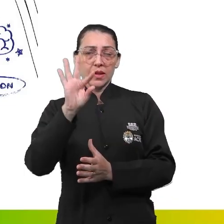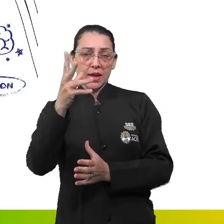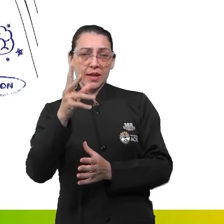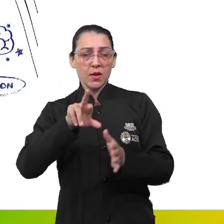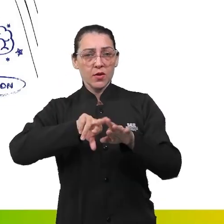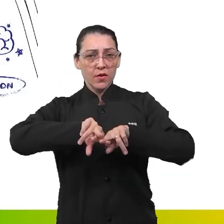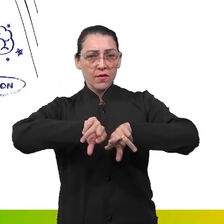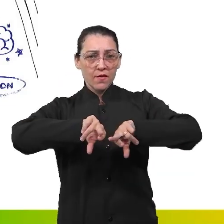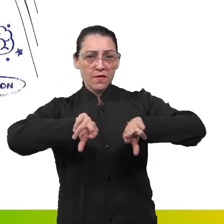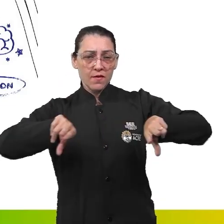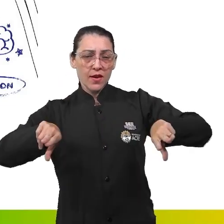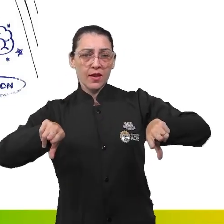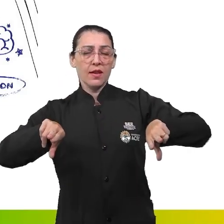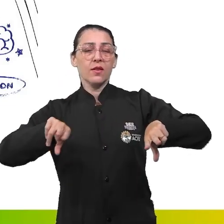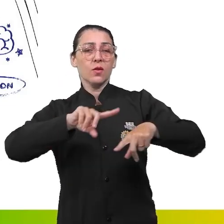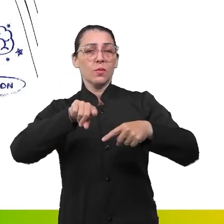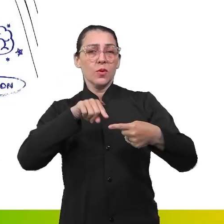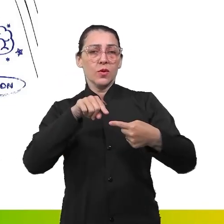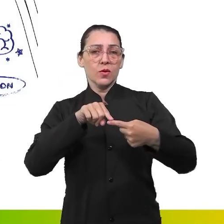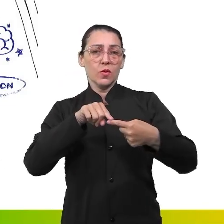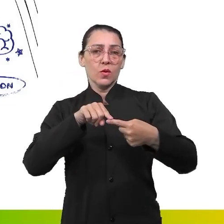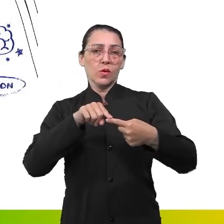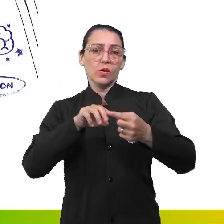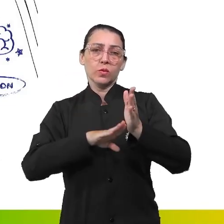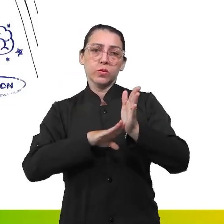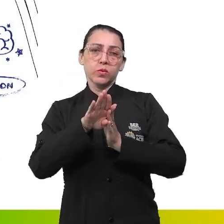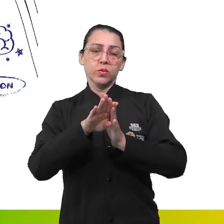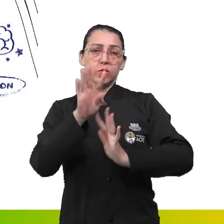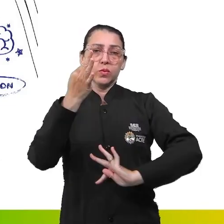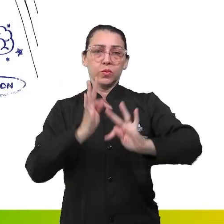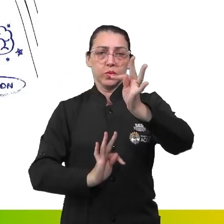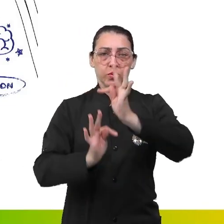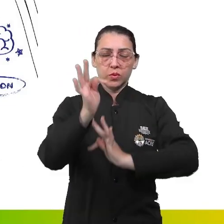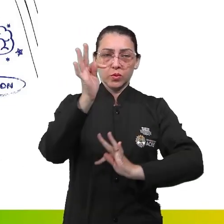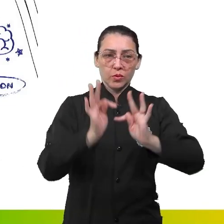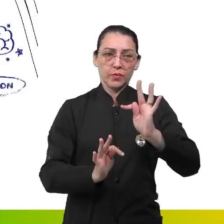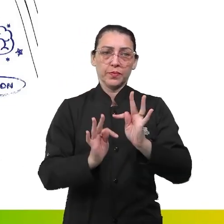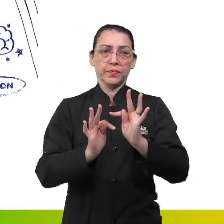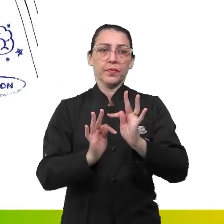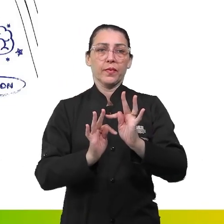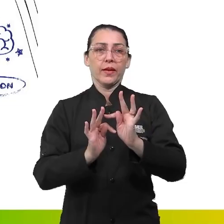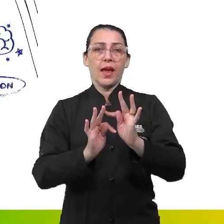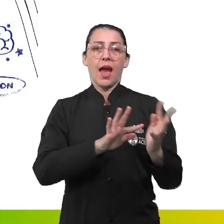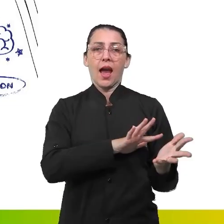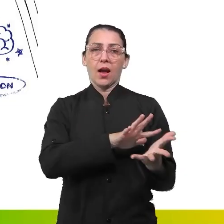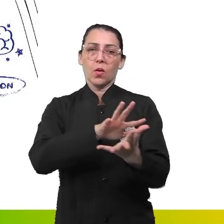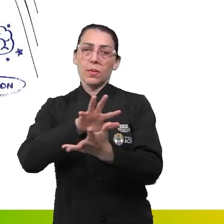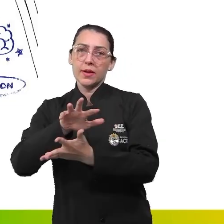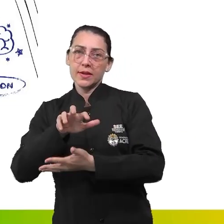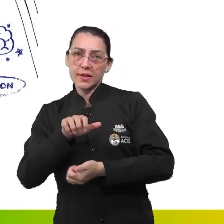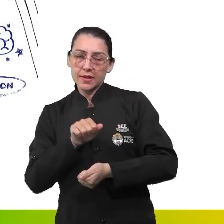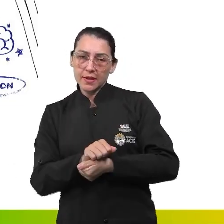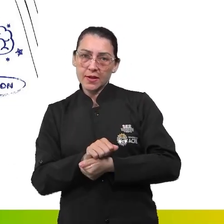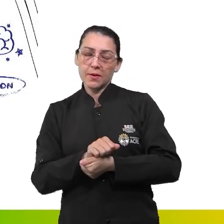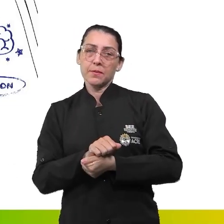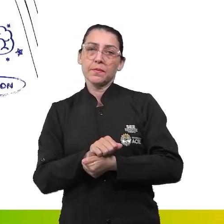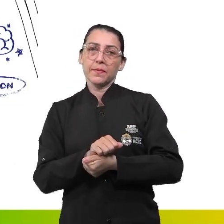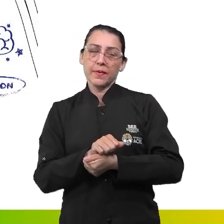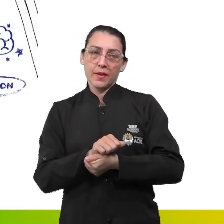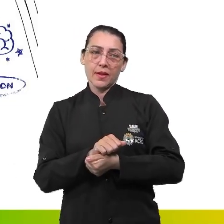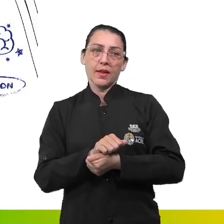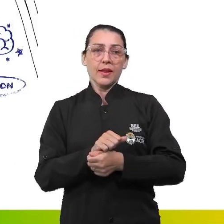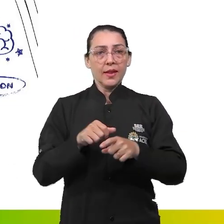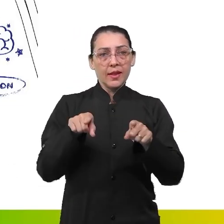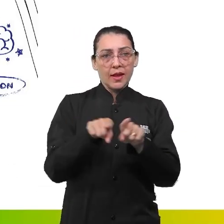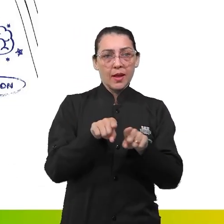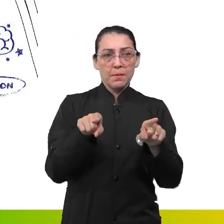a diversas razões. O avanço tecnológico, a crescente globalização,